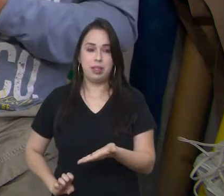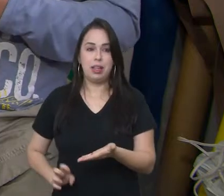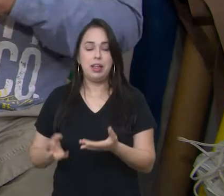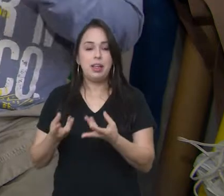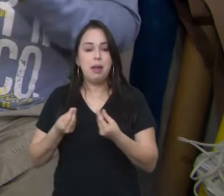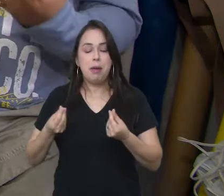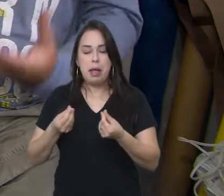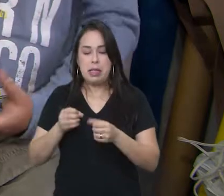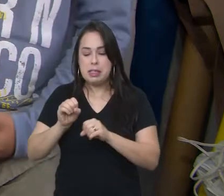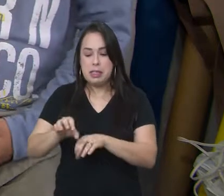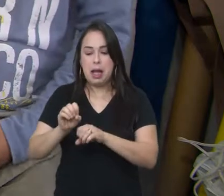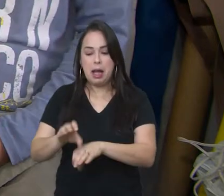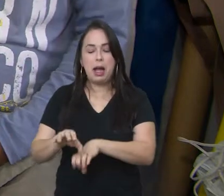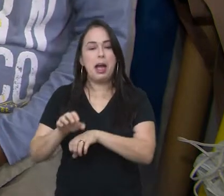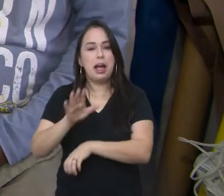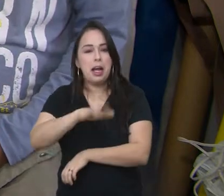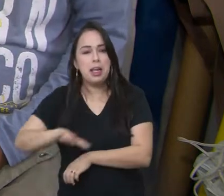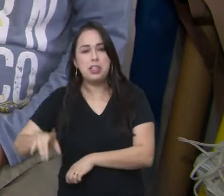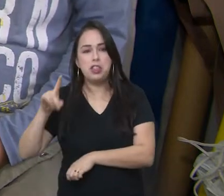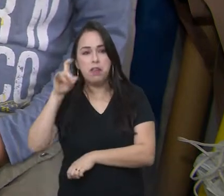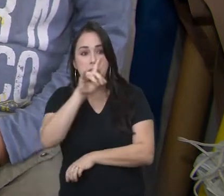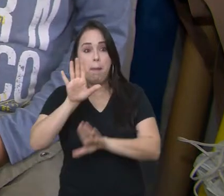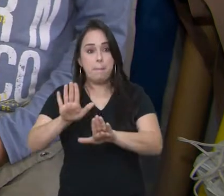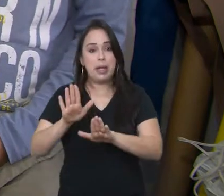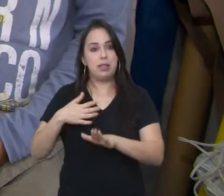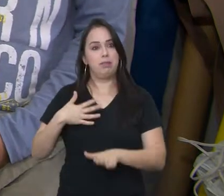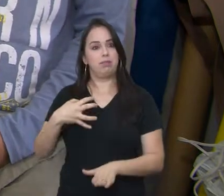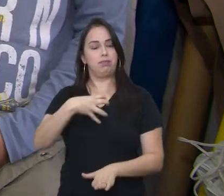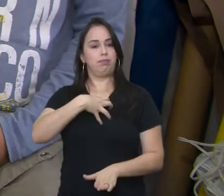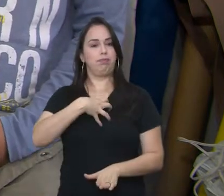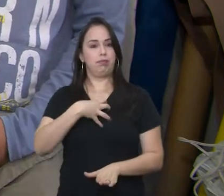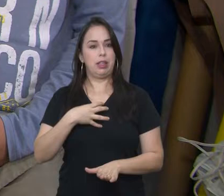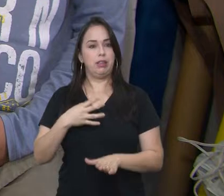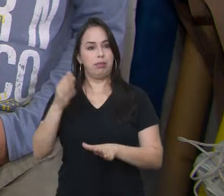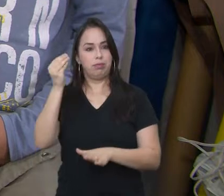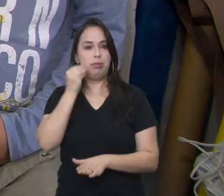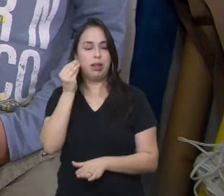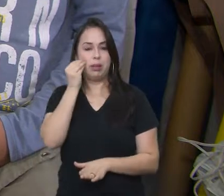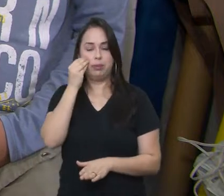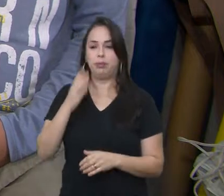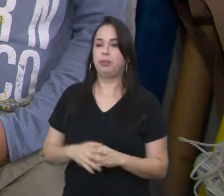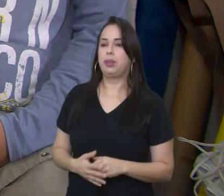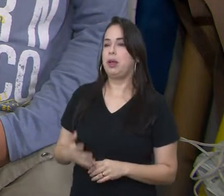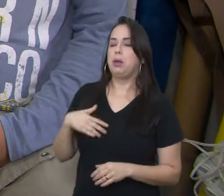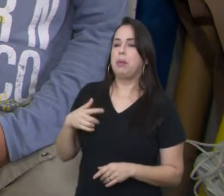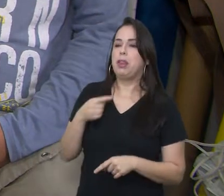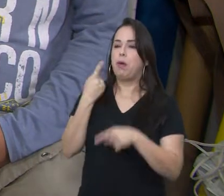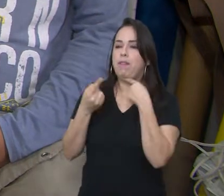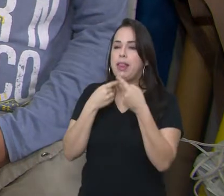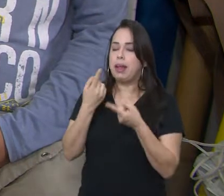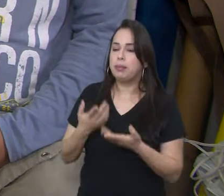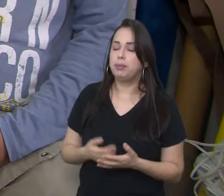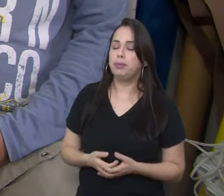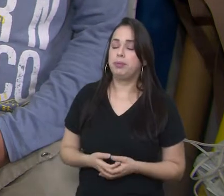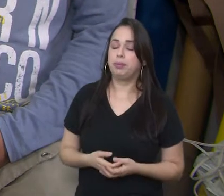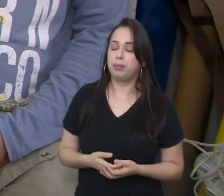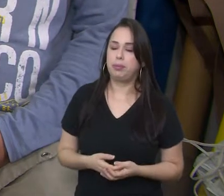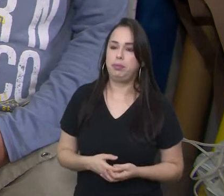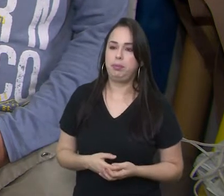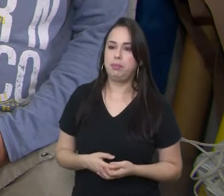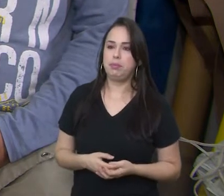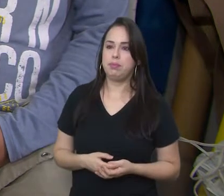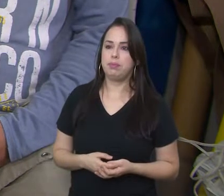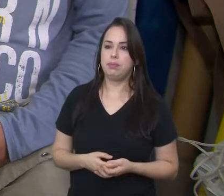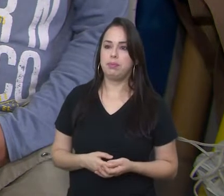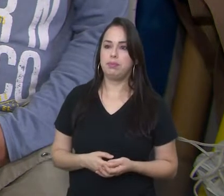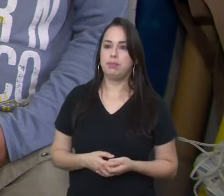mais delicados para a criança, né? Sim, e tem tudo a ver, né, trazer isso. Uma questão, assim, que eu tenho é que